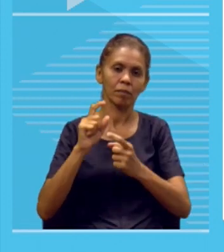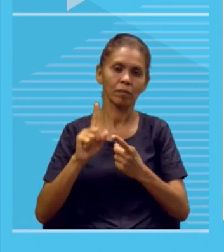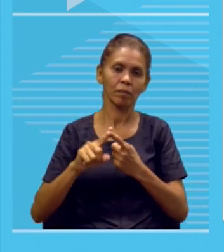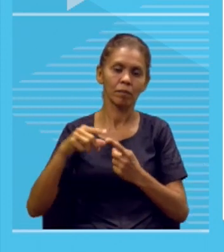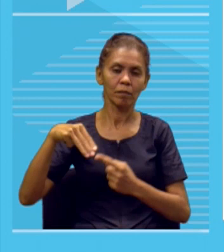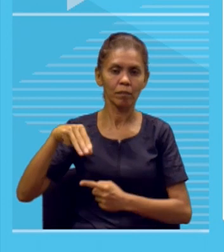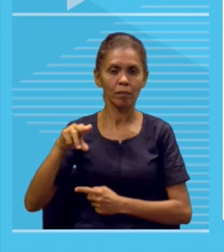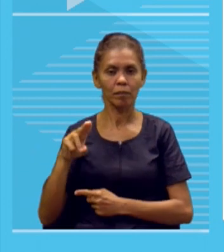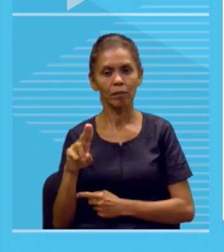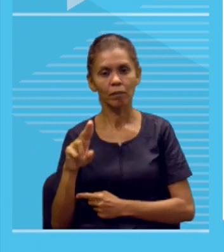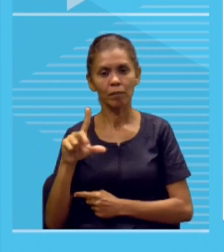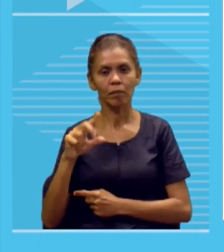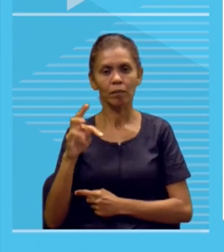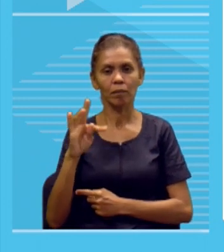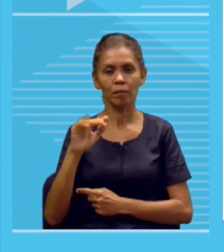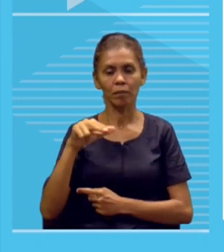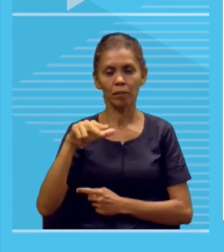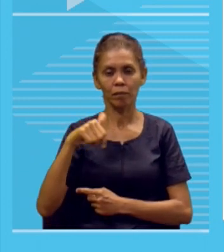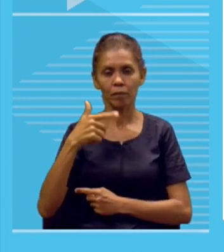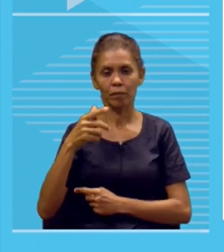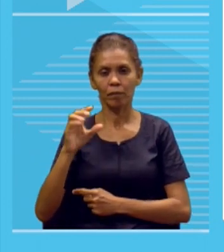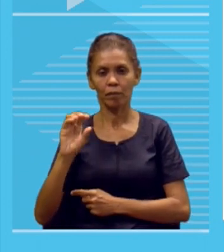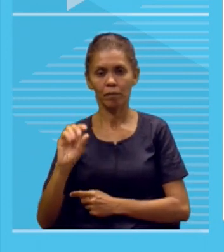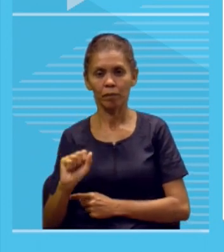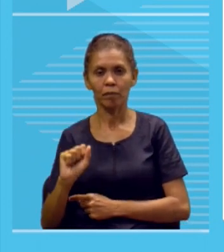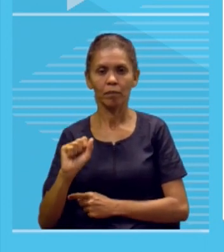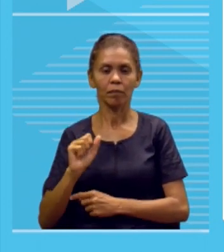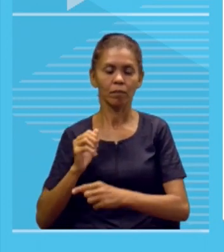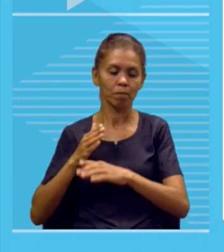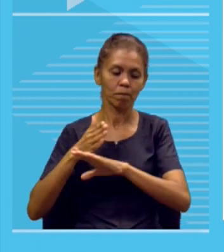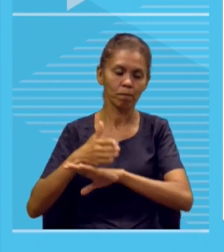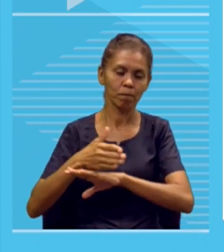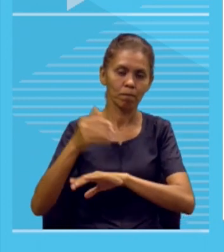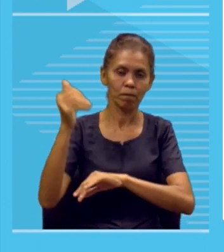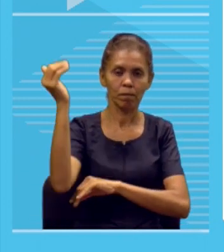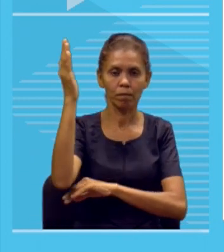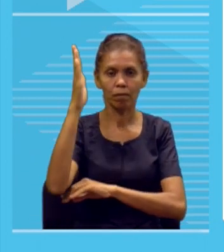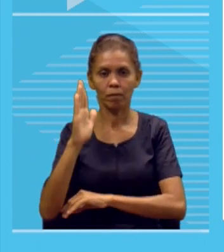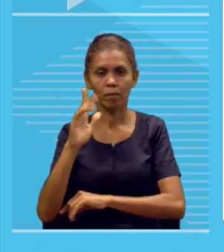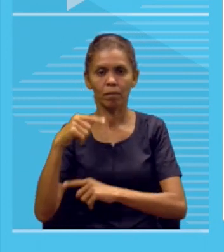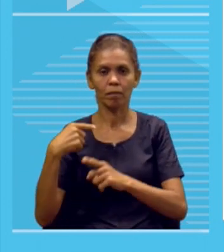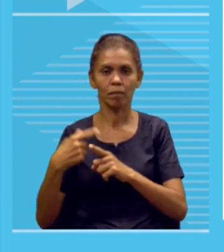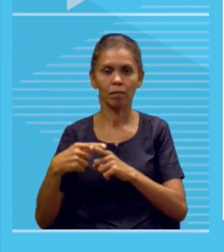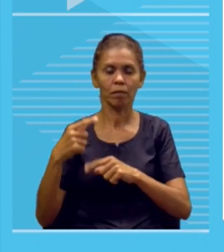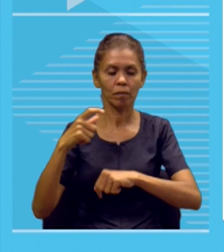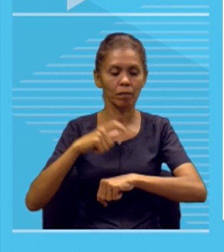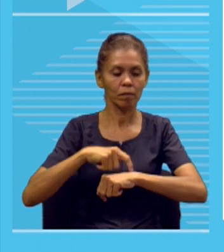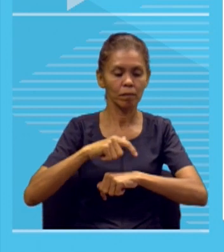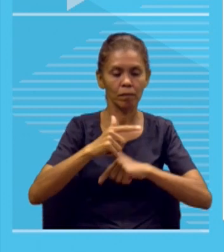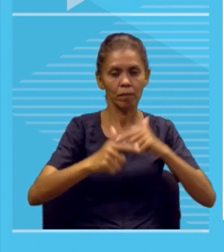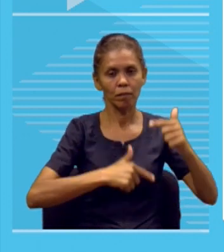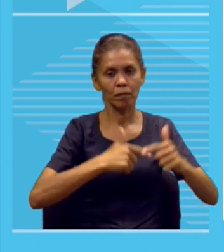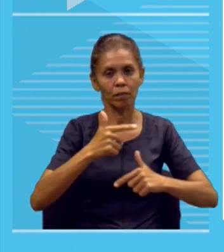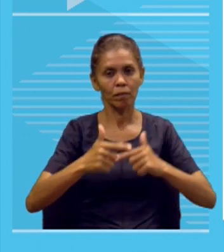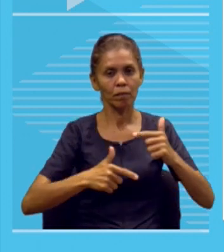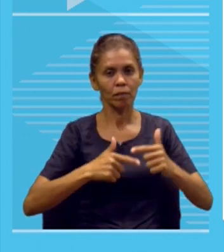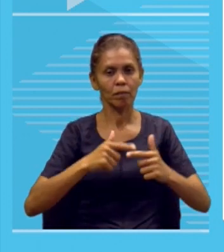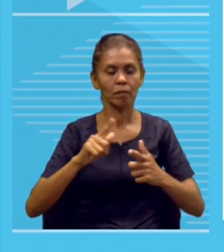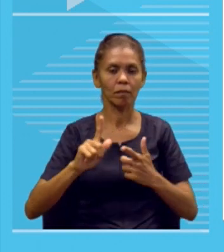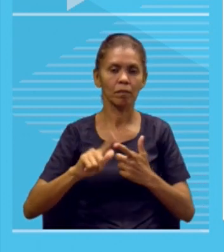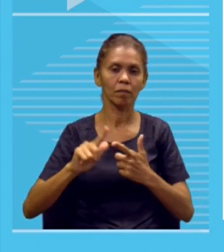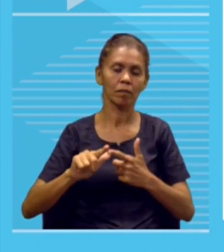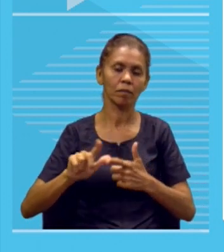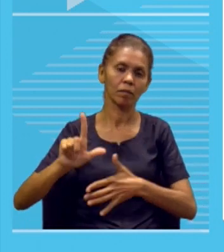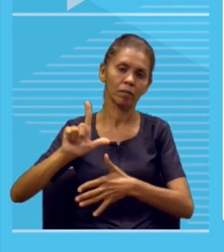multinacionais que entram no Brasil ou em outros países da América Latina, porque a hora de trabalho no Brasil, na América Latina como um